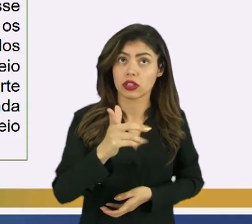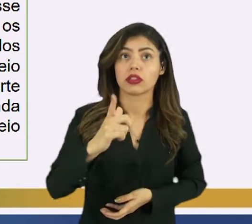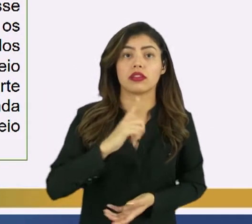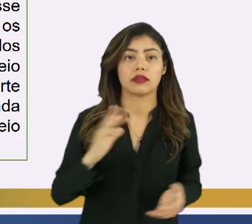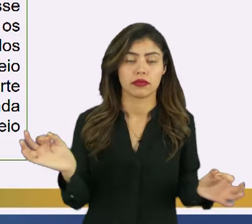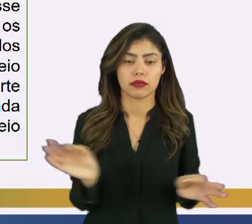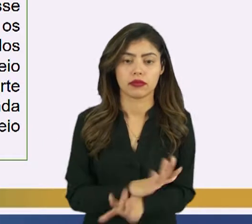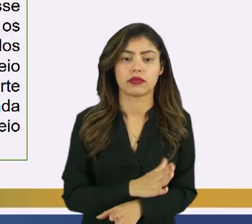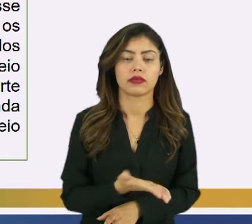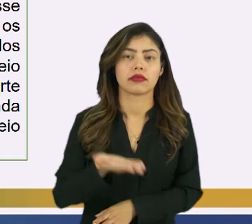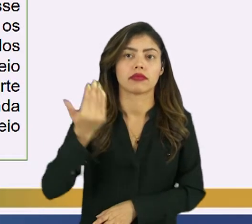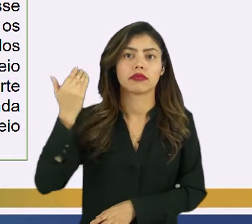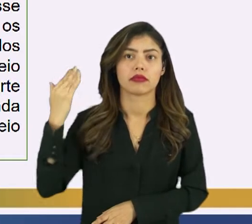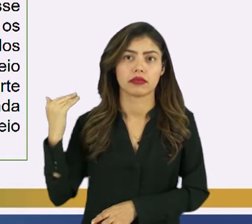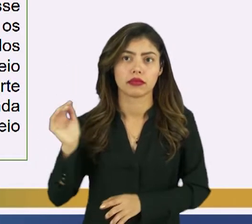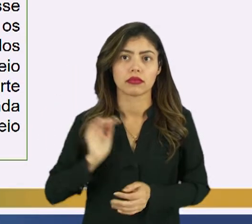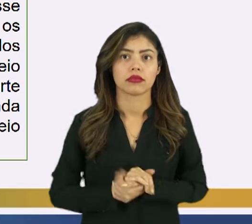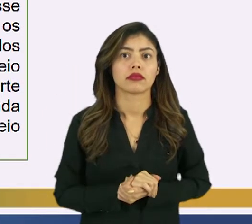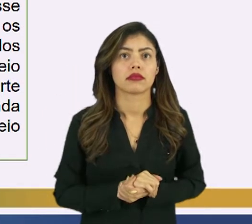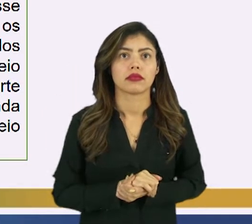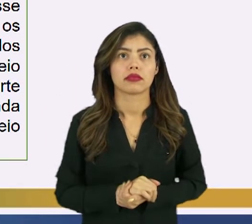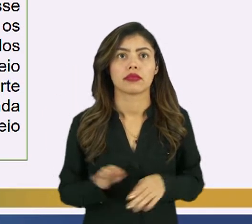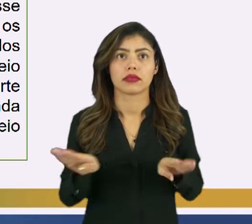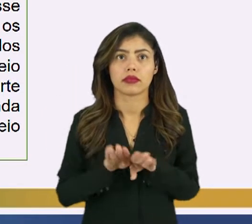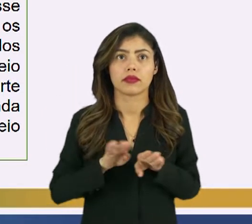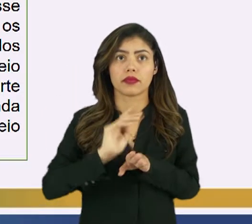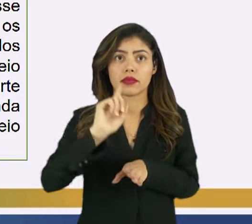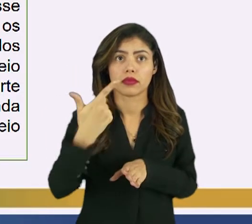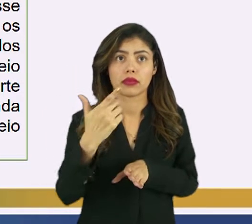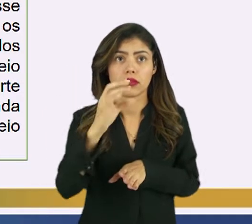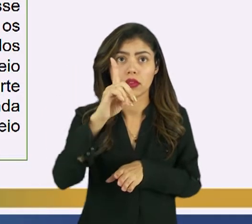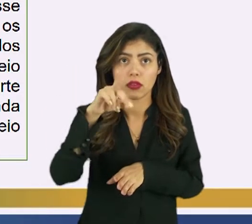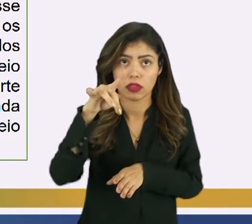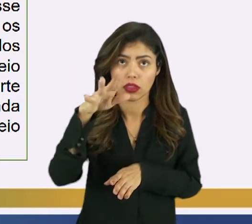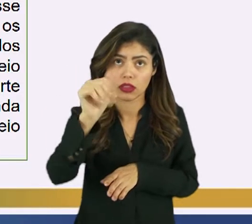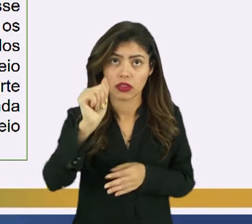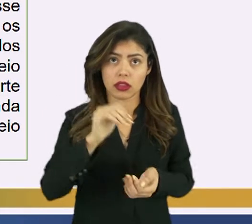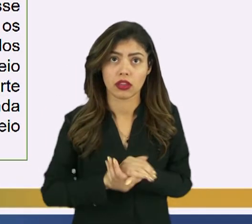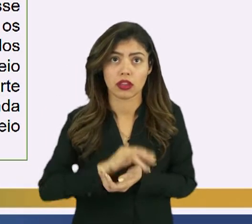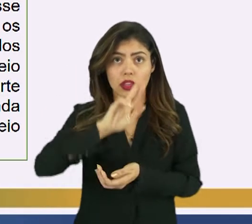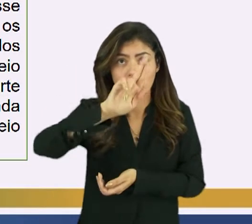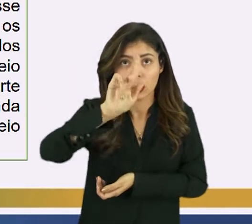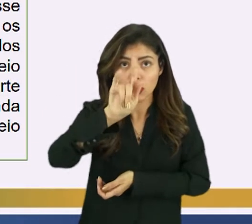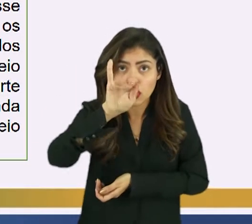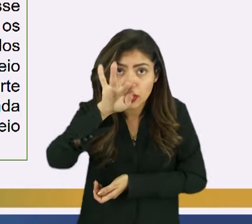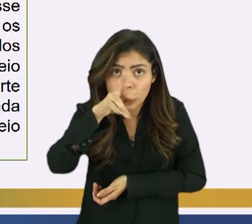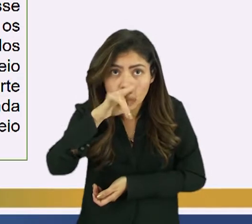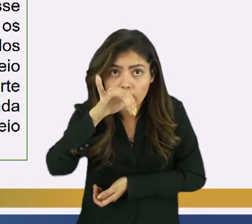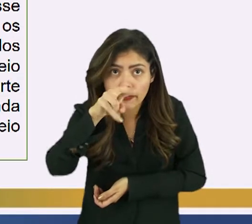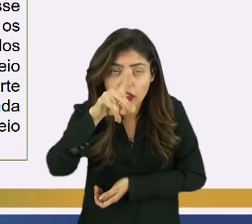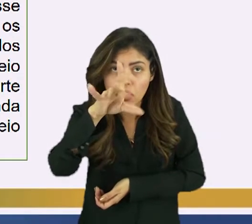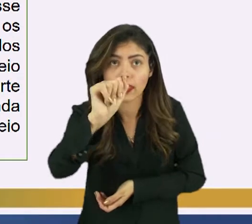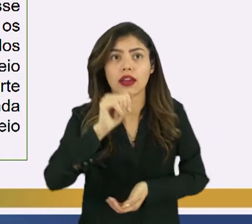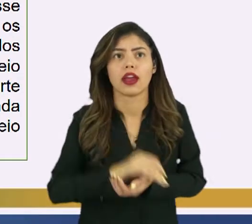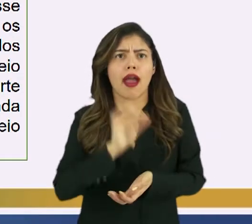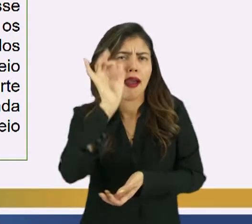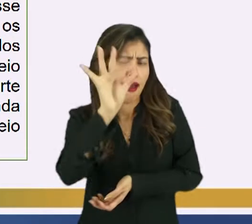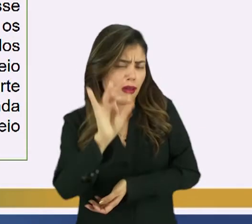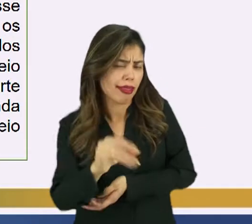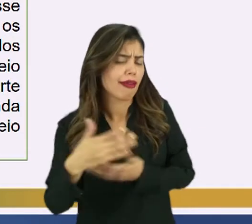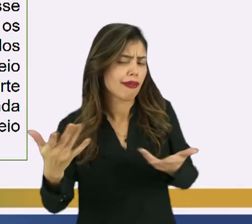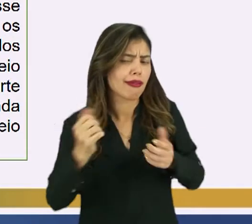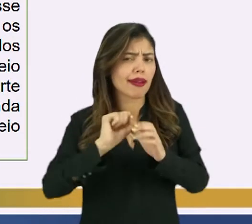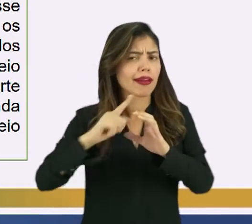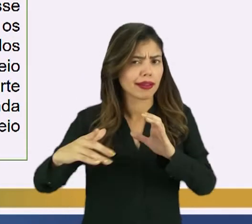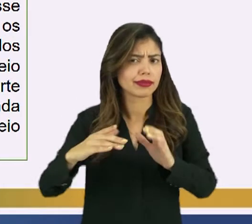já foi extinto, vocês estão vendo aí o esqueleto dele. Temos outro da ordem Caudata e uma Gimnophiona. Nós vamos entender o que é cada